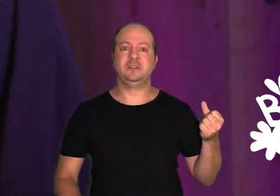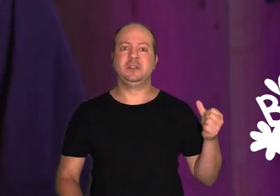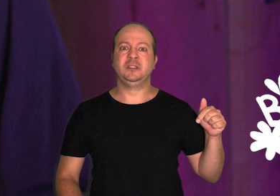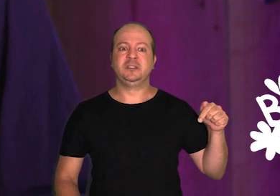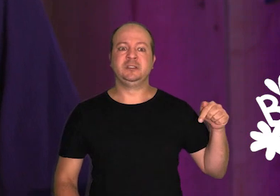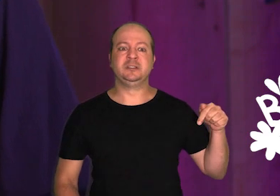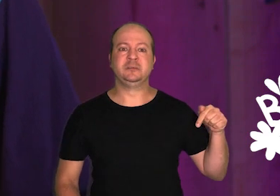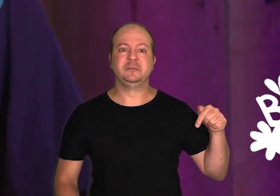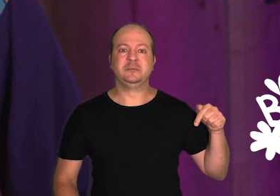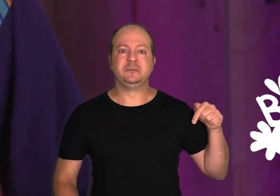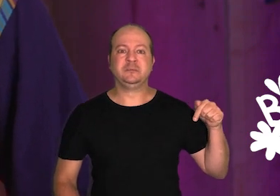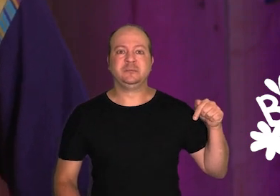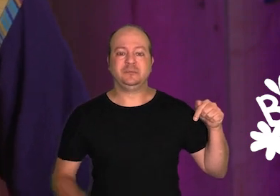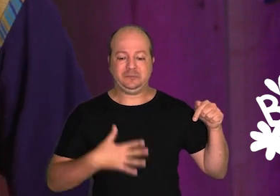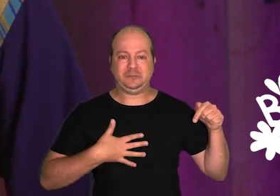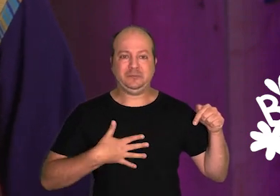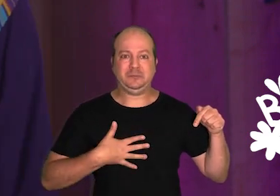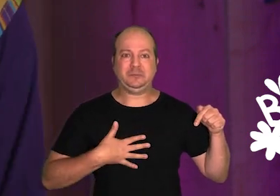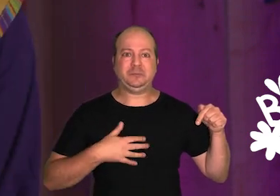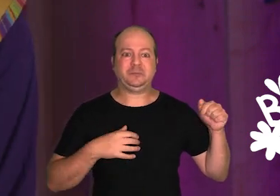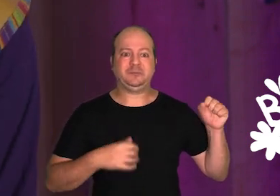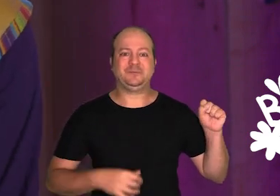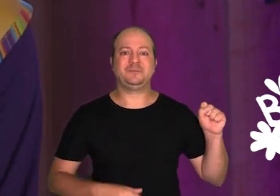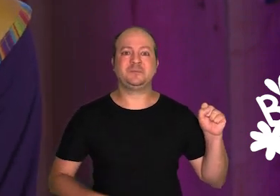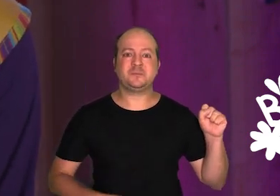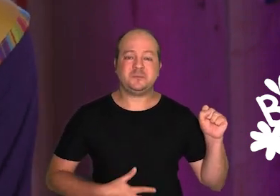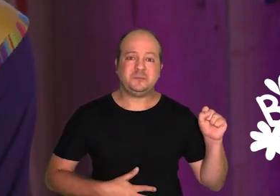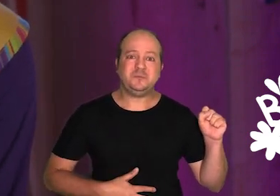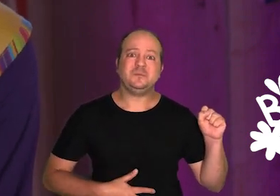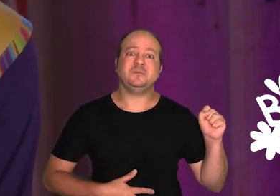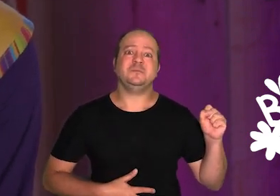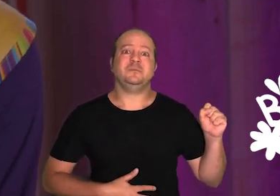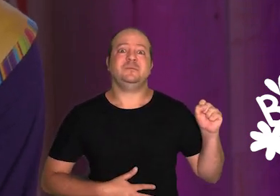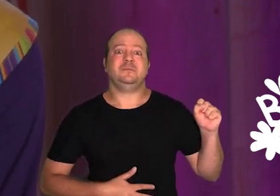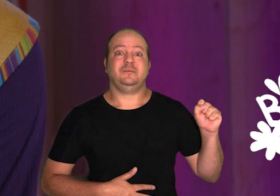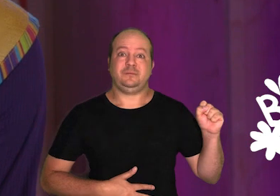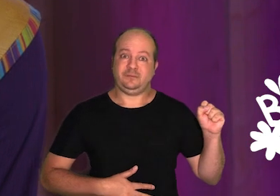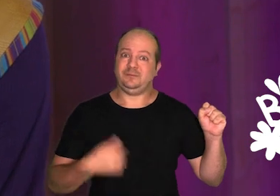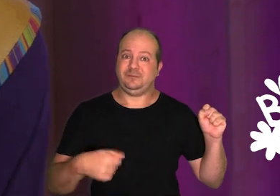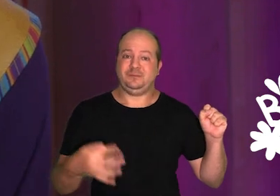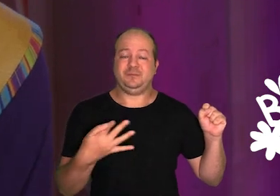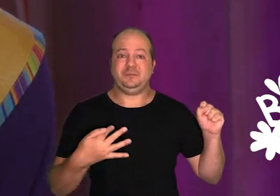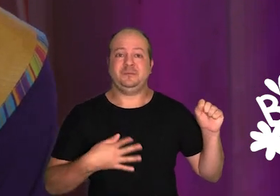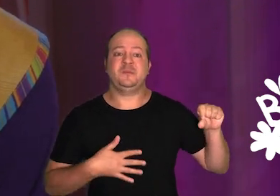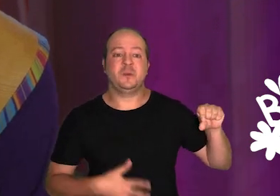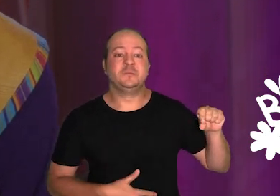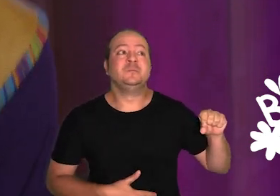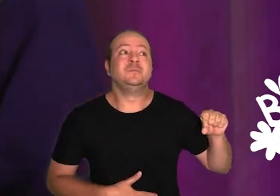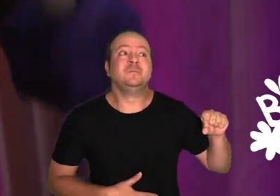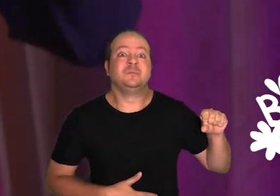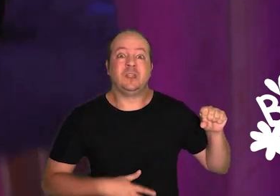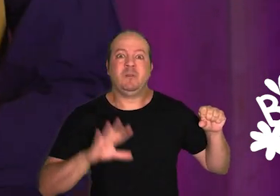7. 7 você já encolhe todo. No 8. No 8 você já se garante aqui no corpo. No 9 você fala,